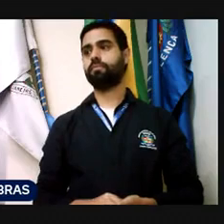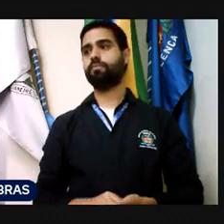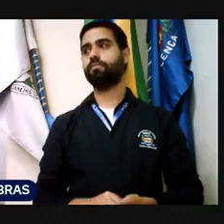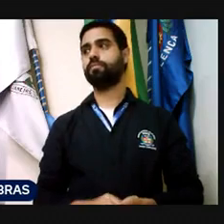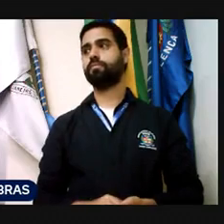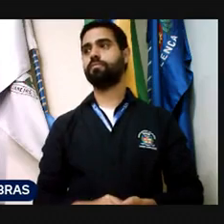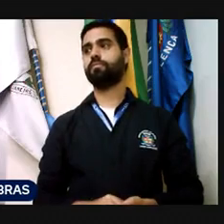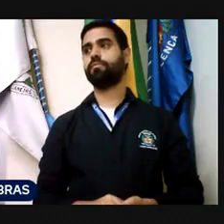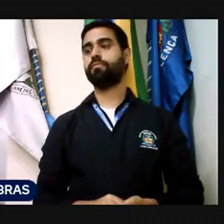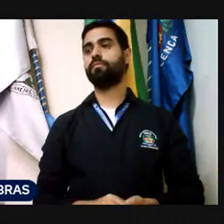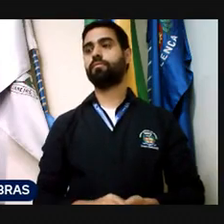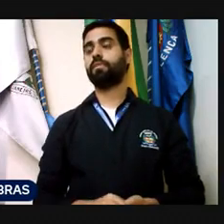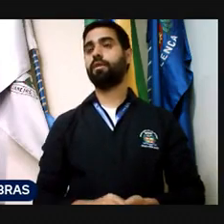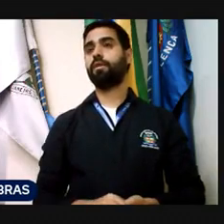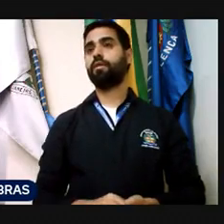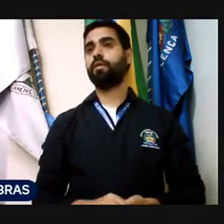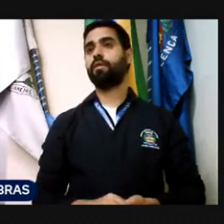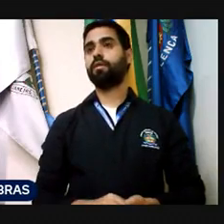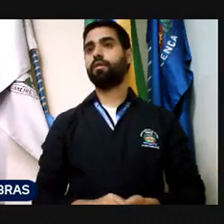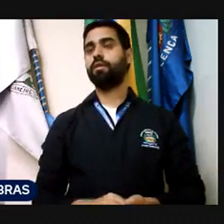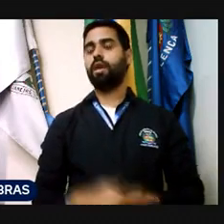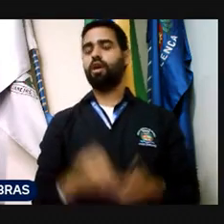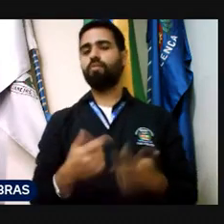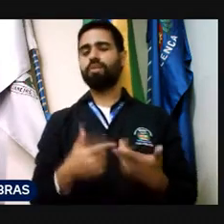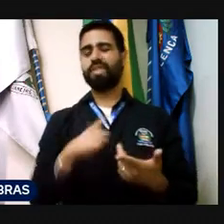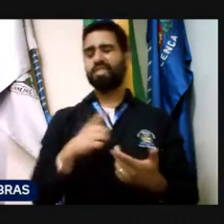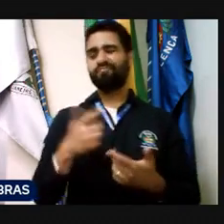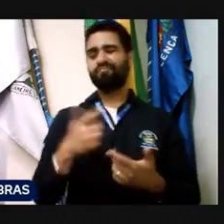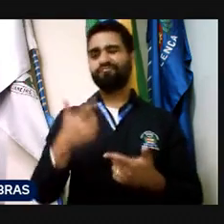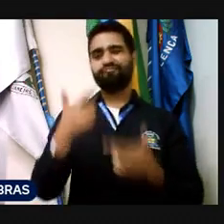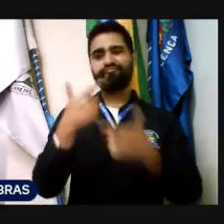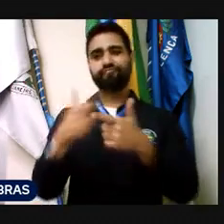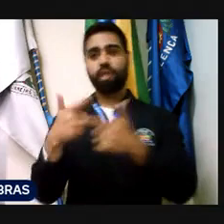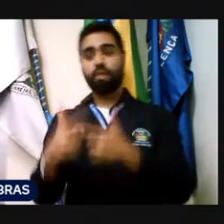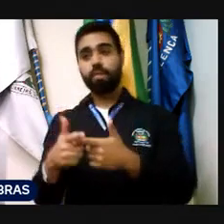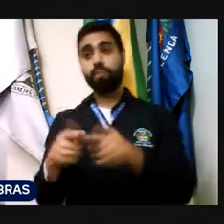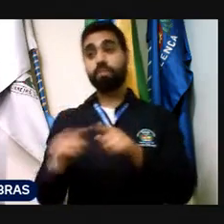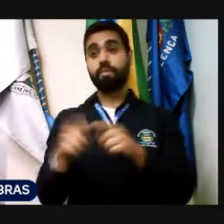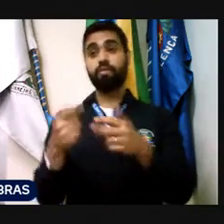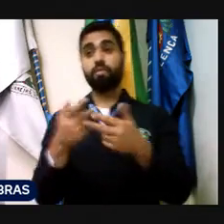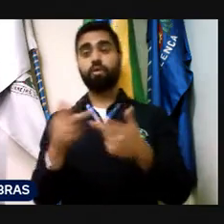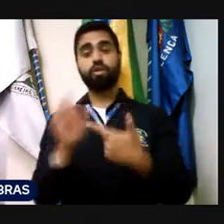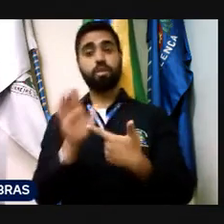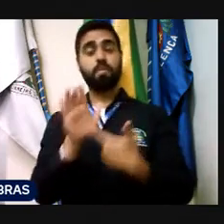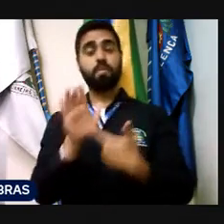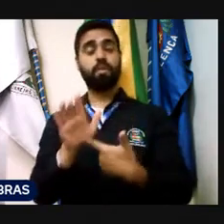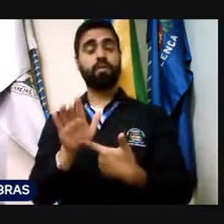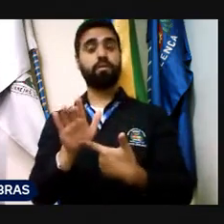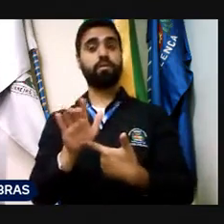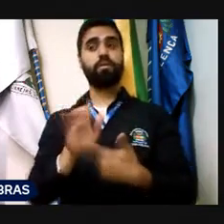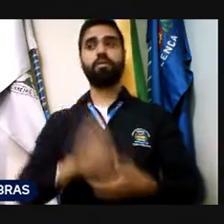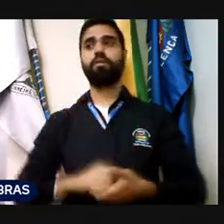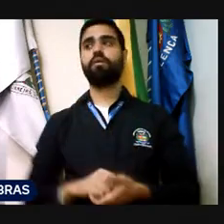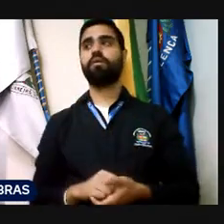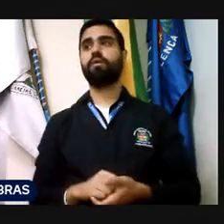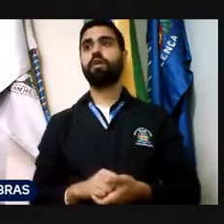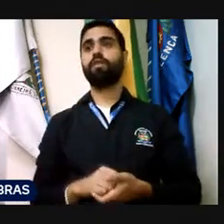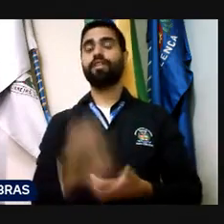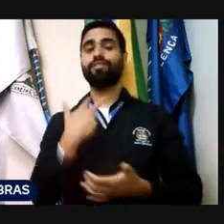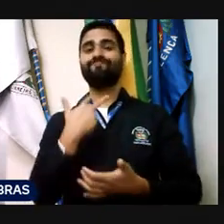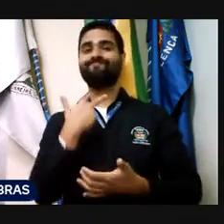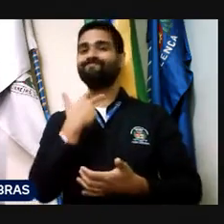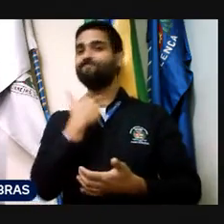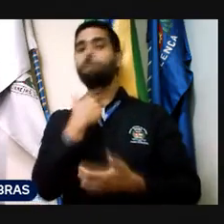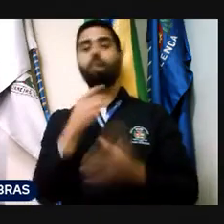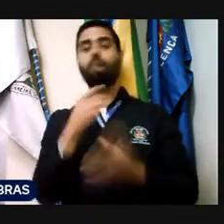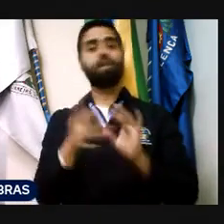Com tais razões, à vista de inconstitucionalidade formal, por vício de iniciativa demonstrados os ápices que impedem a sanção do